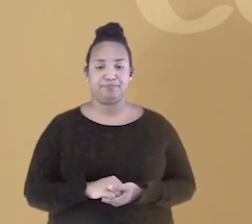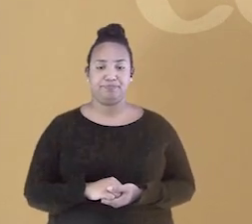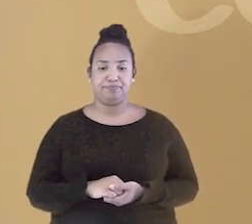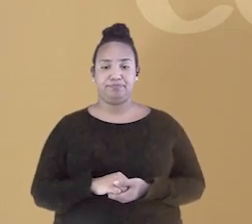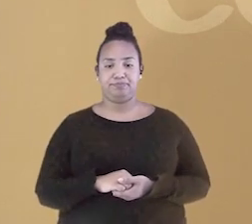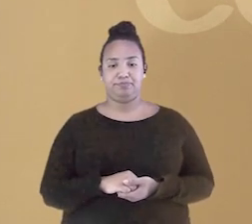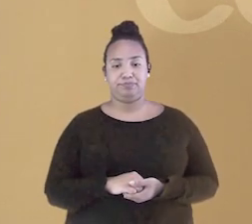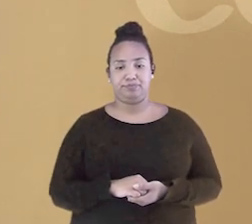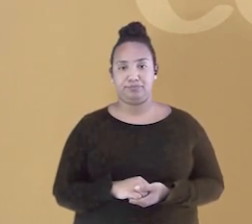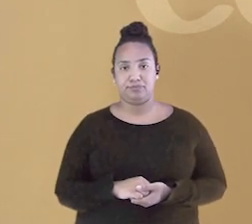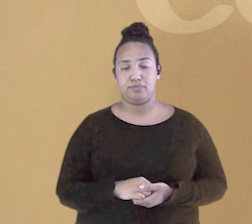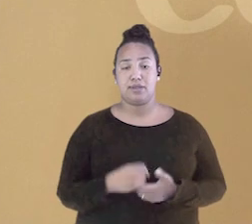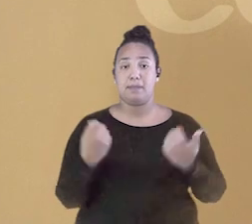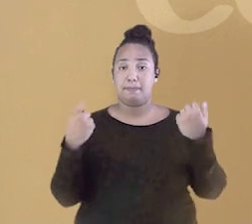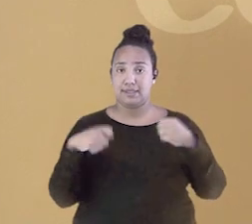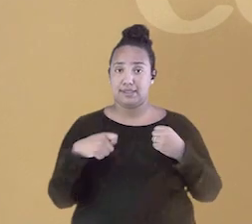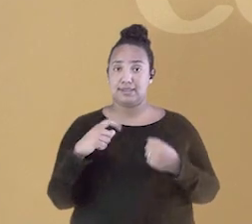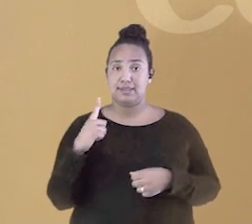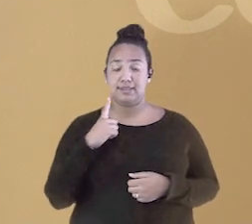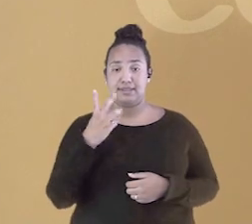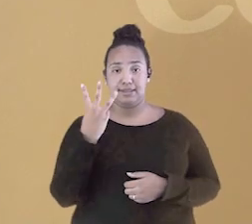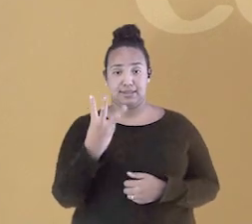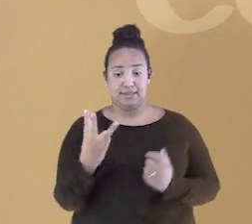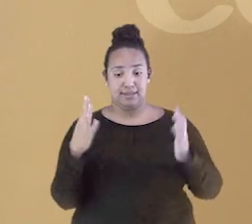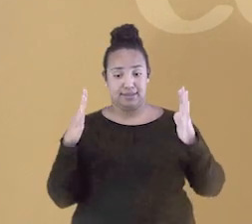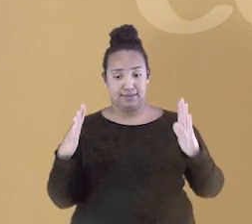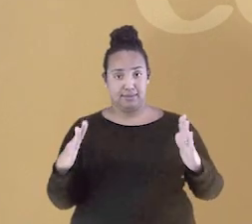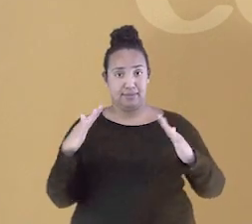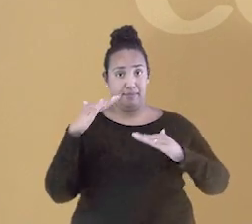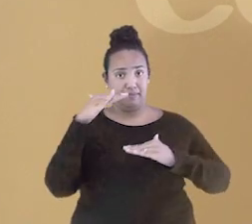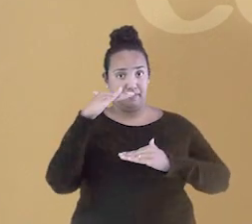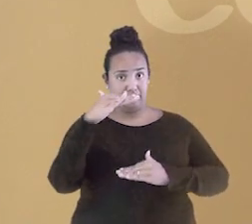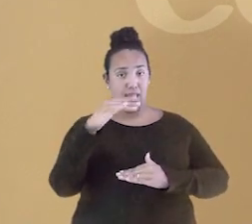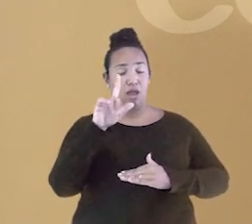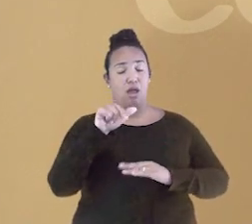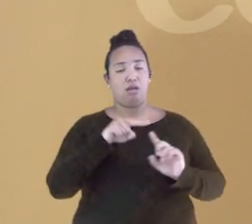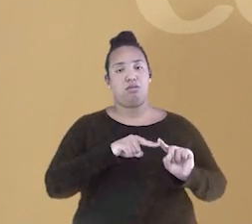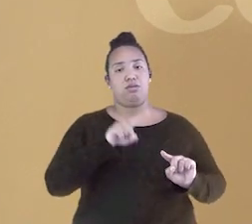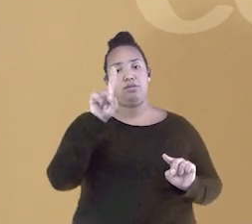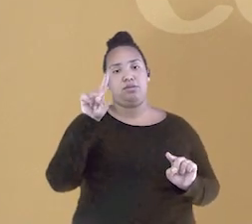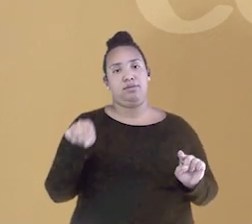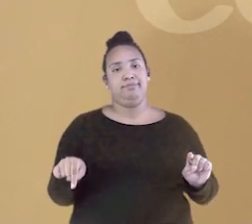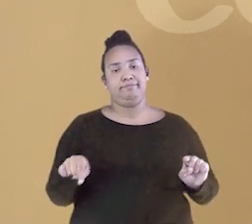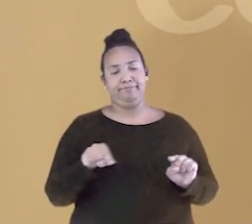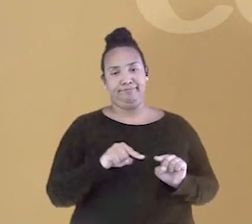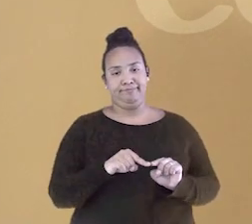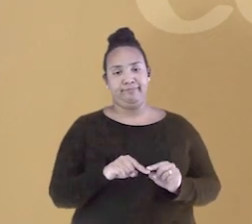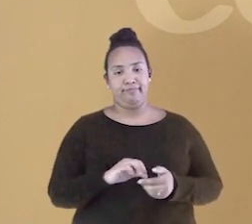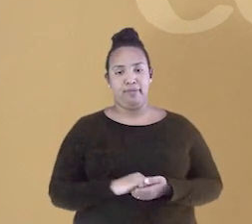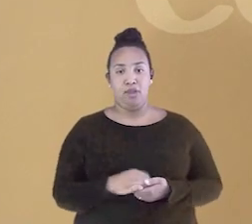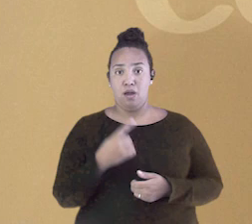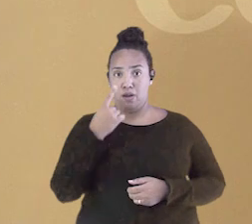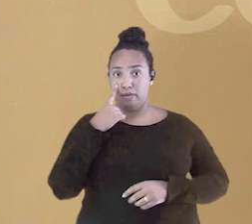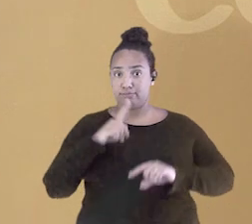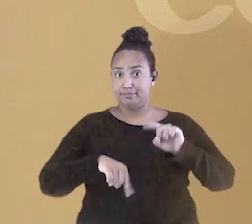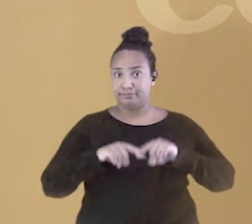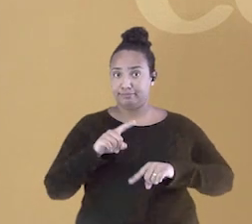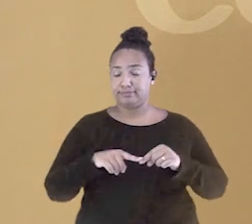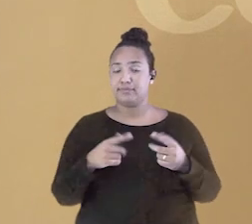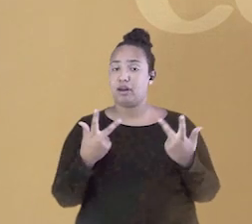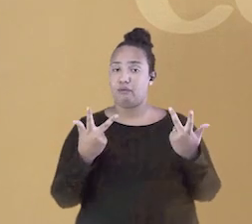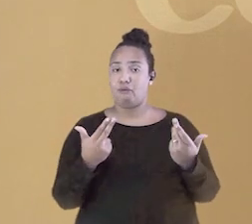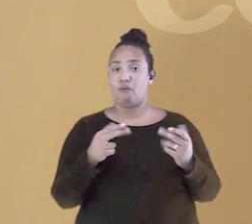problema, contanto que tenha 3 lados retos, é um triângulo. Esse objeto aqui se parece com um